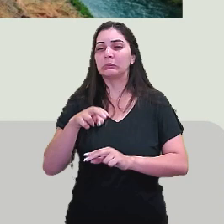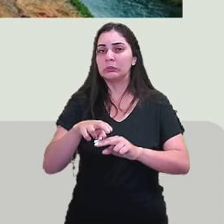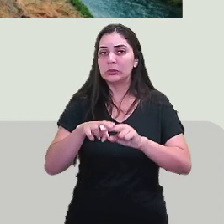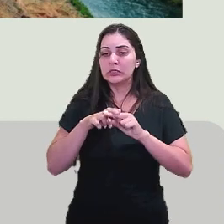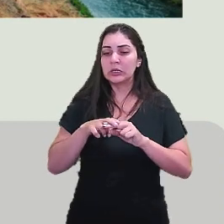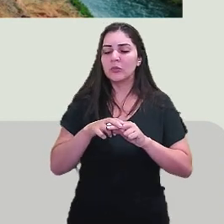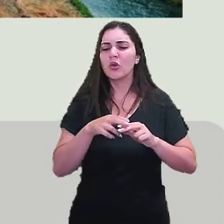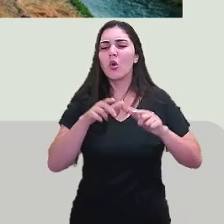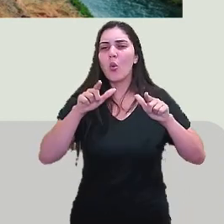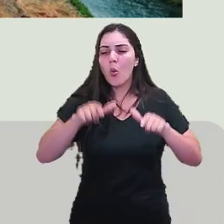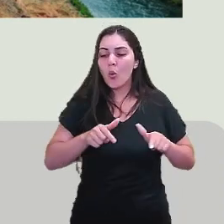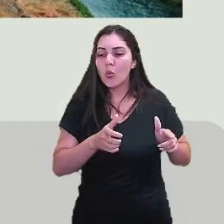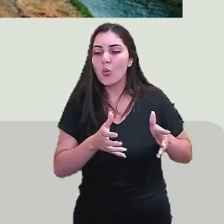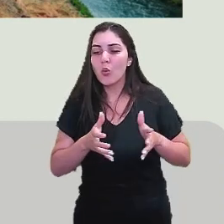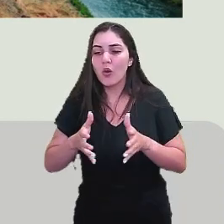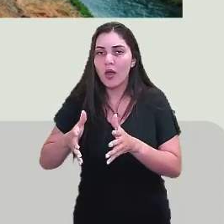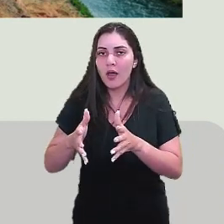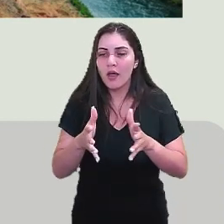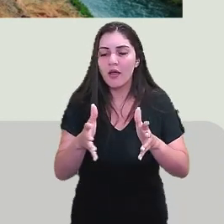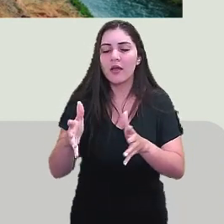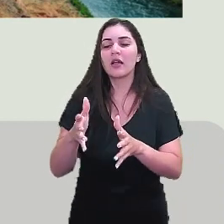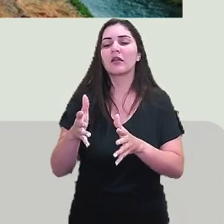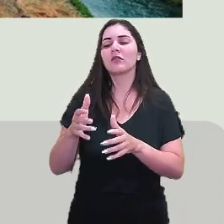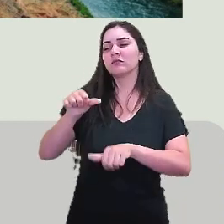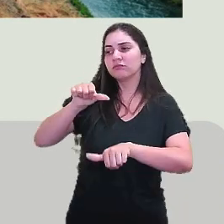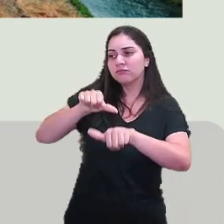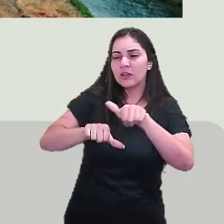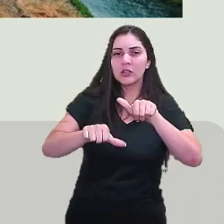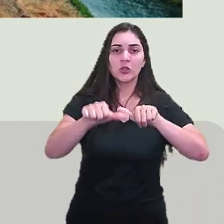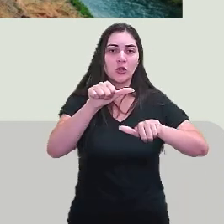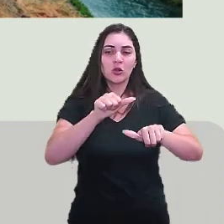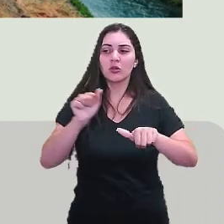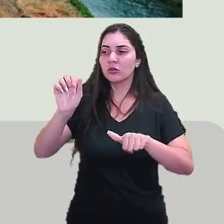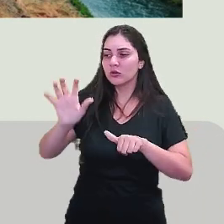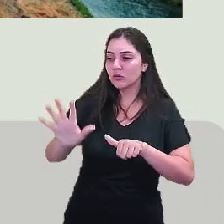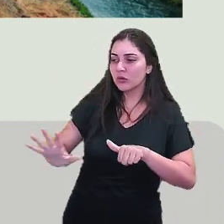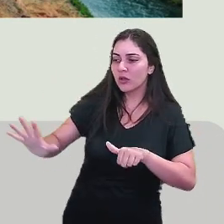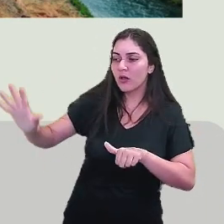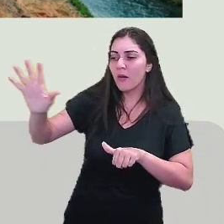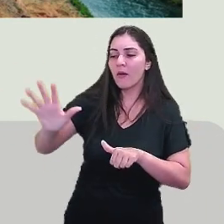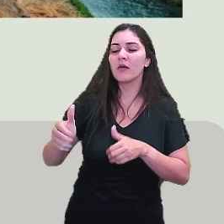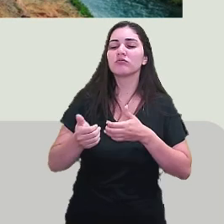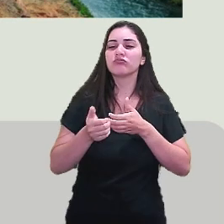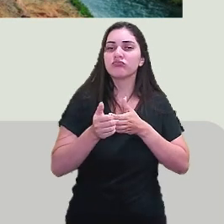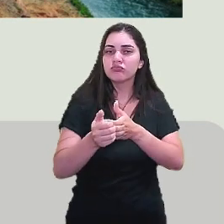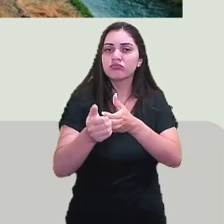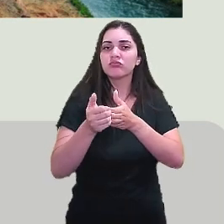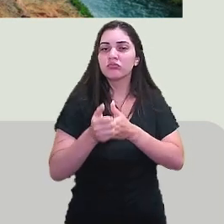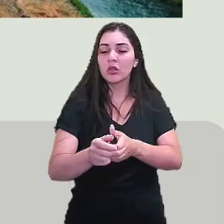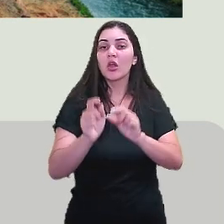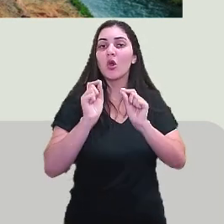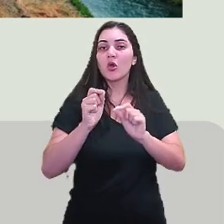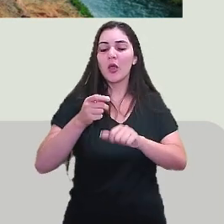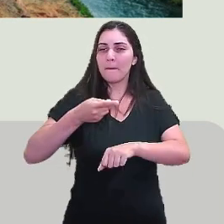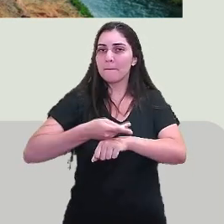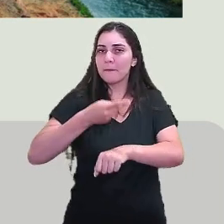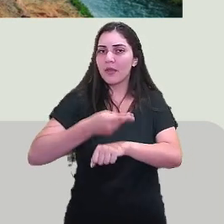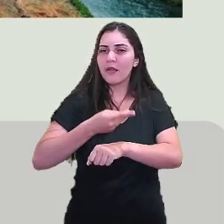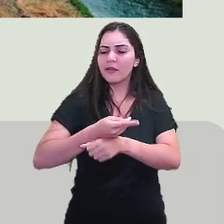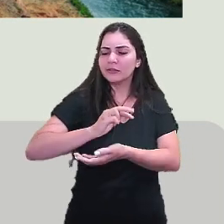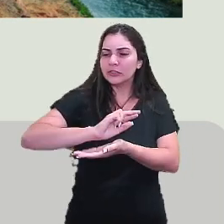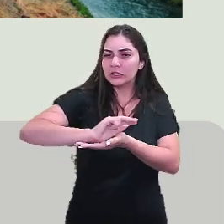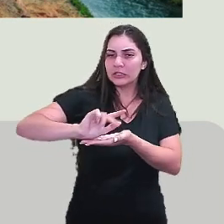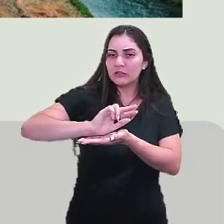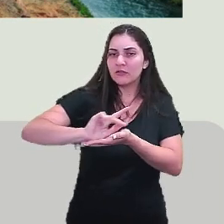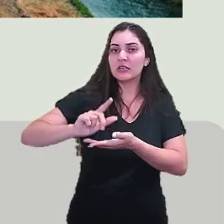sobre a superfície, modelando a paisagem, transportando também sedimentos, ou seja, pedrinhas, várias coisinhas que